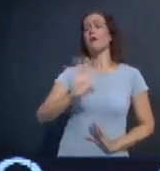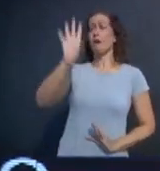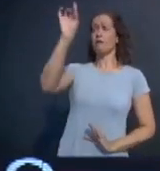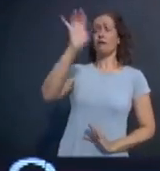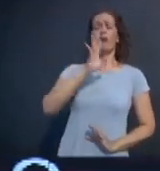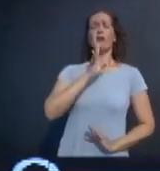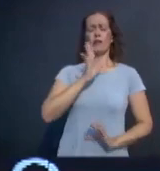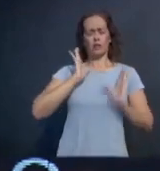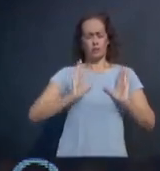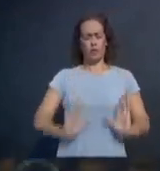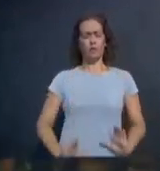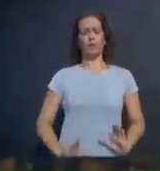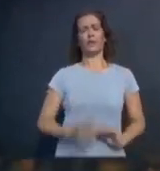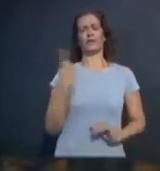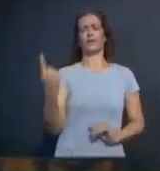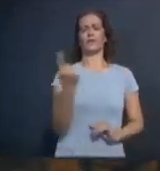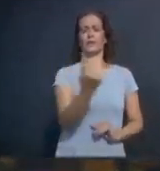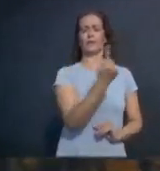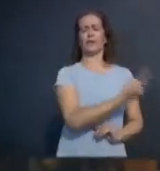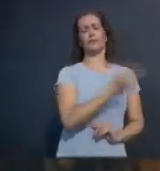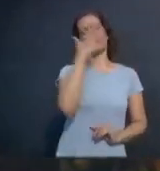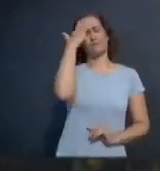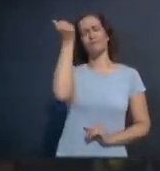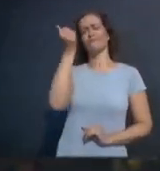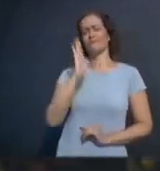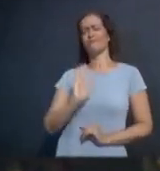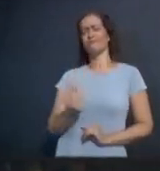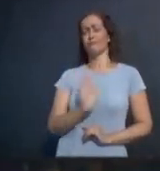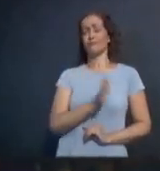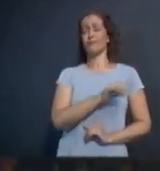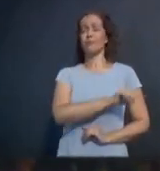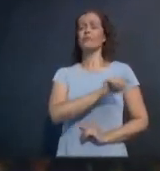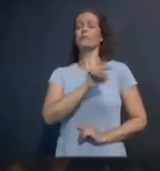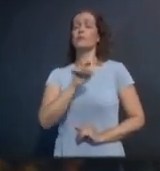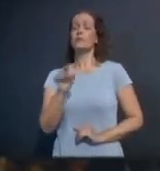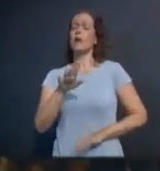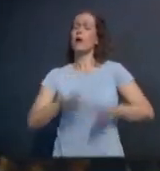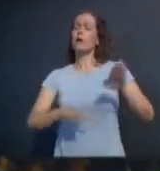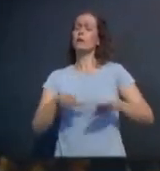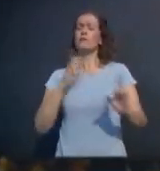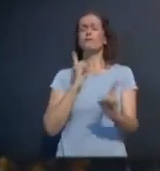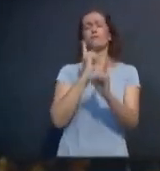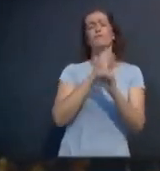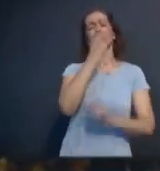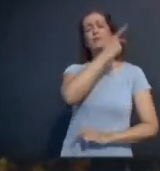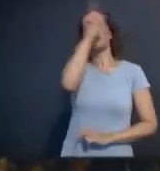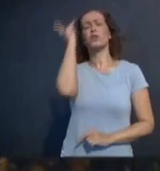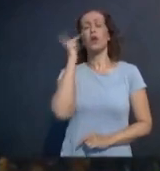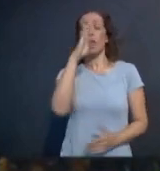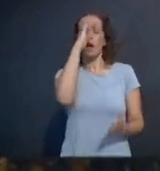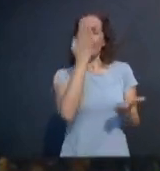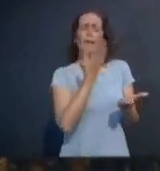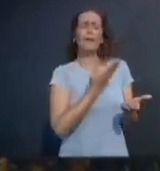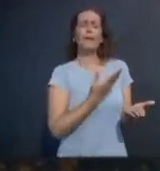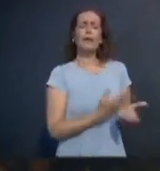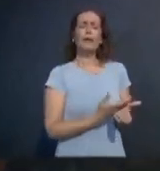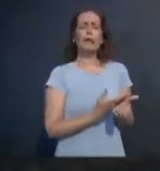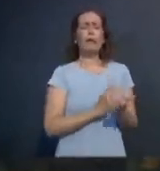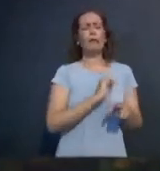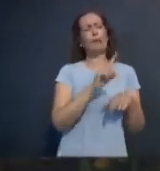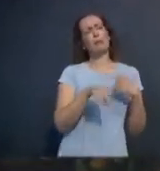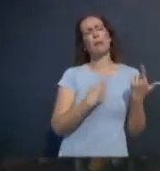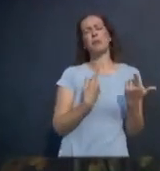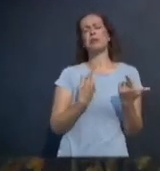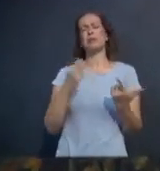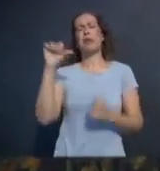do homem. Deus sabe que muitas vezes você vai encontrar pessoas que creem por um instante e daí a pouco não